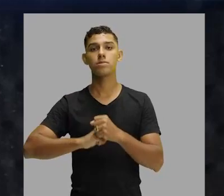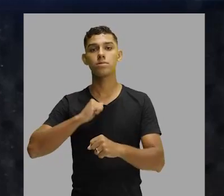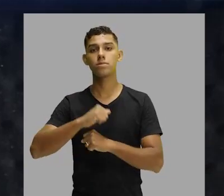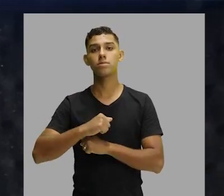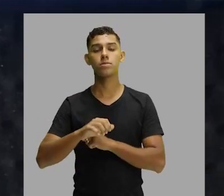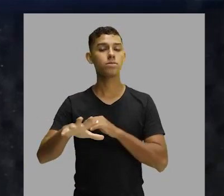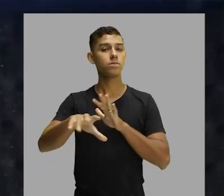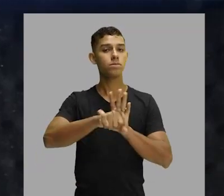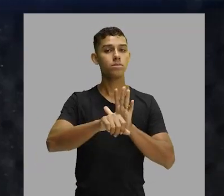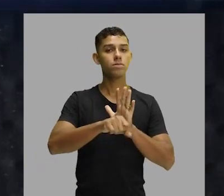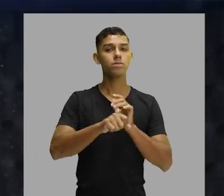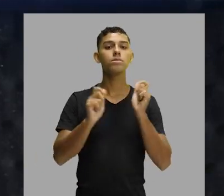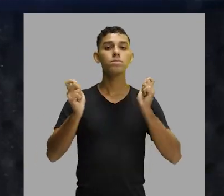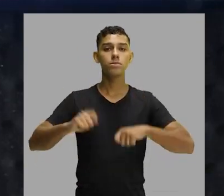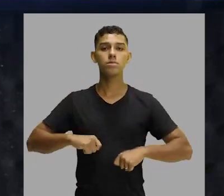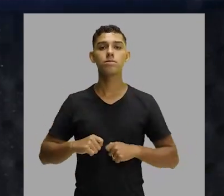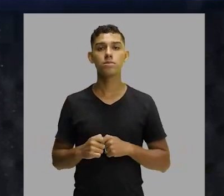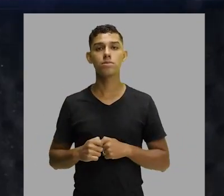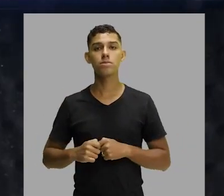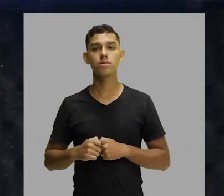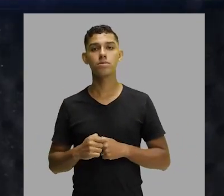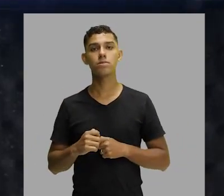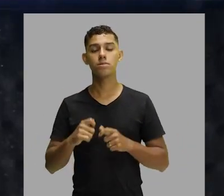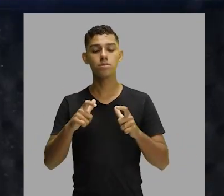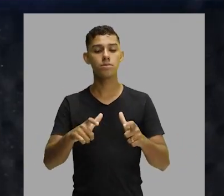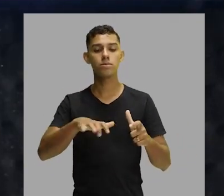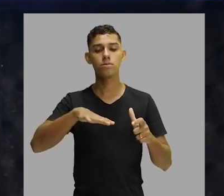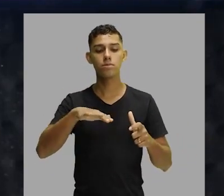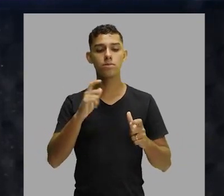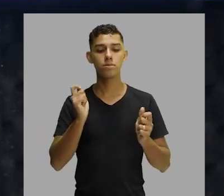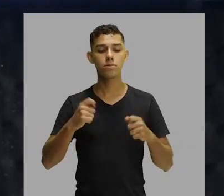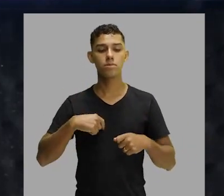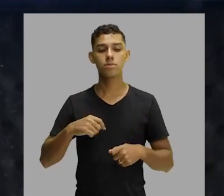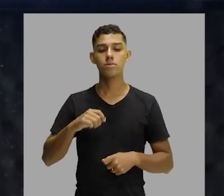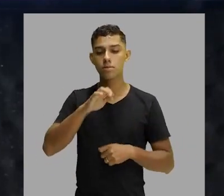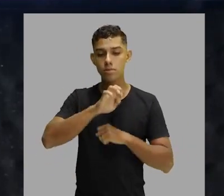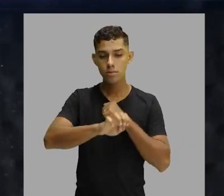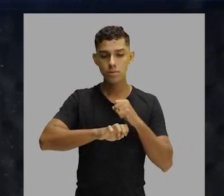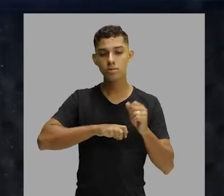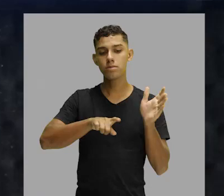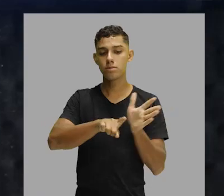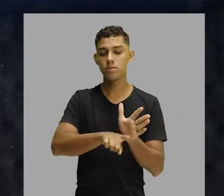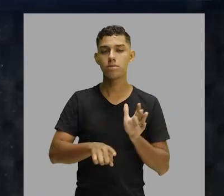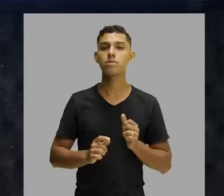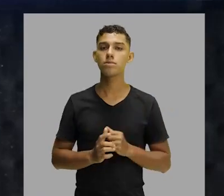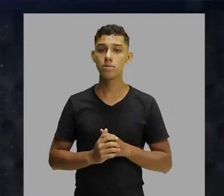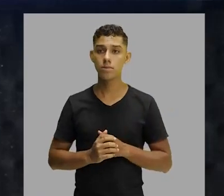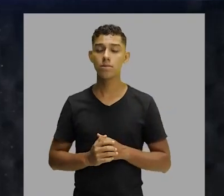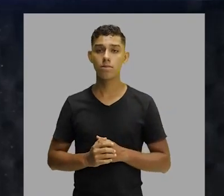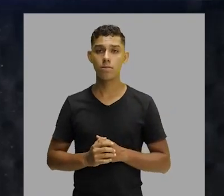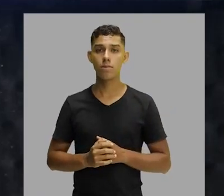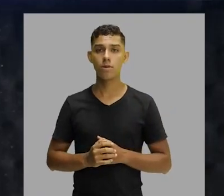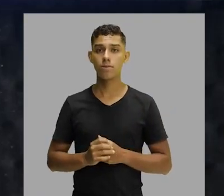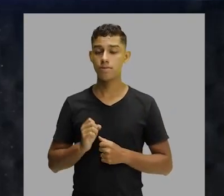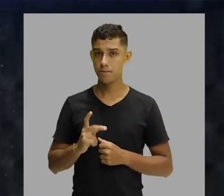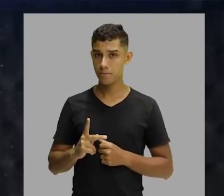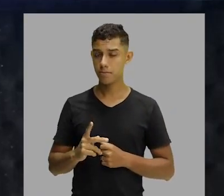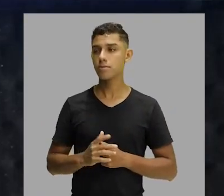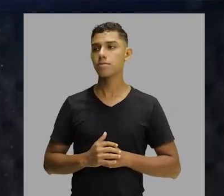receber ali naquele local um átomo, um elétron, né? Desculpa, tem que receber ali um elétron, tá,